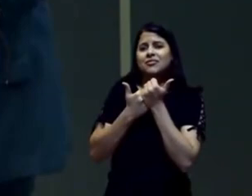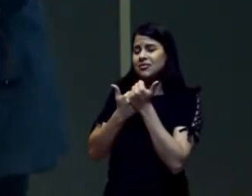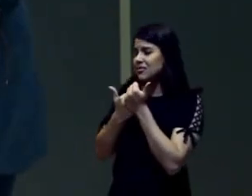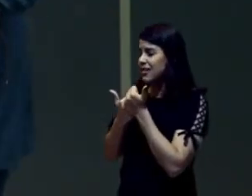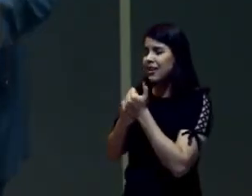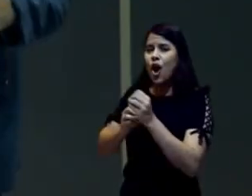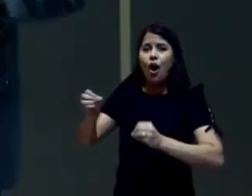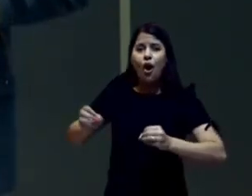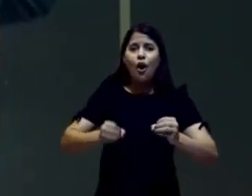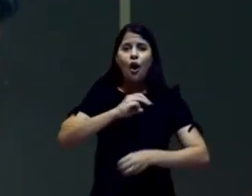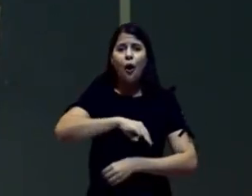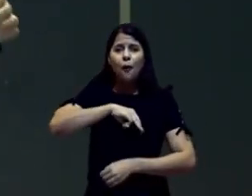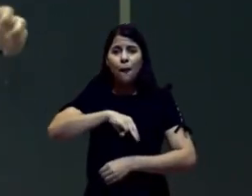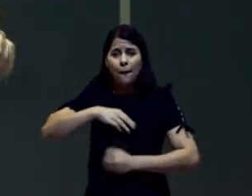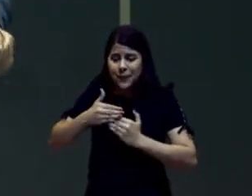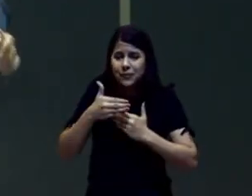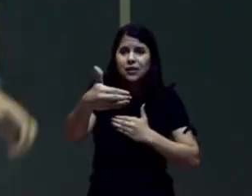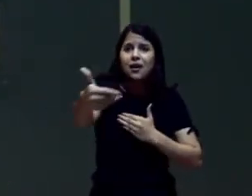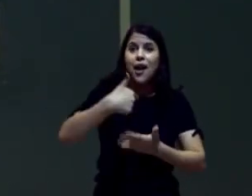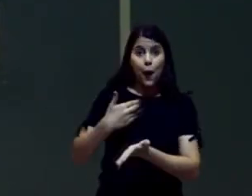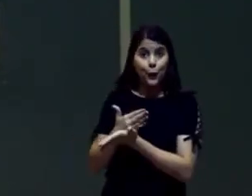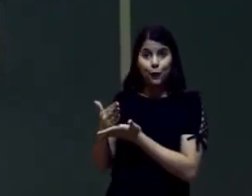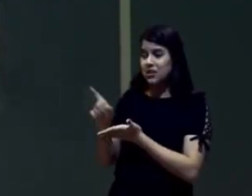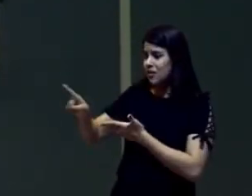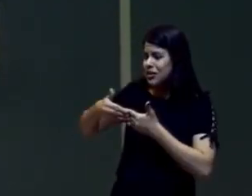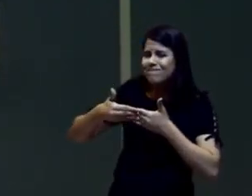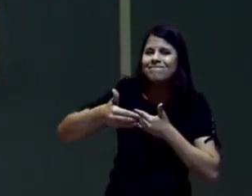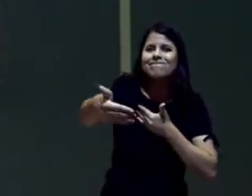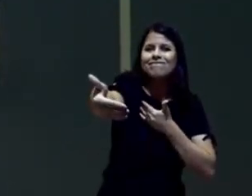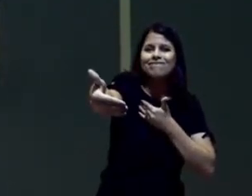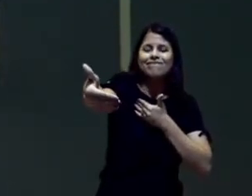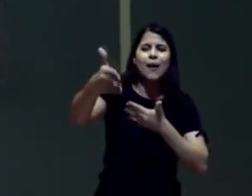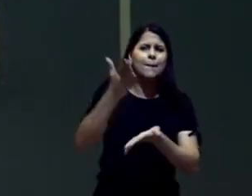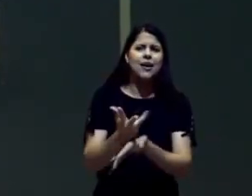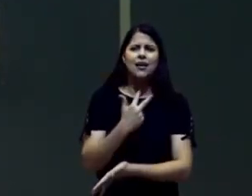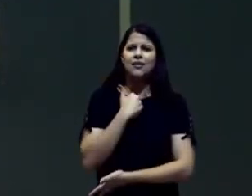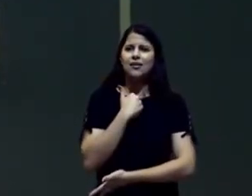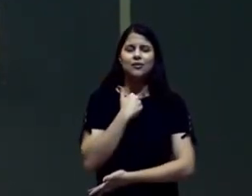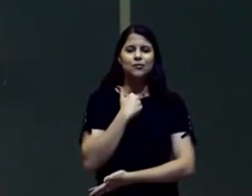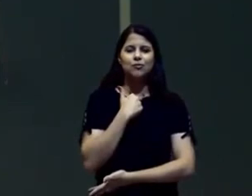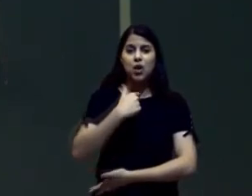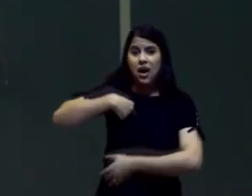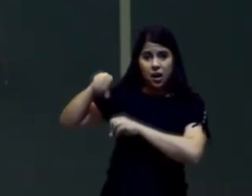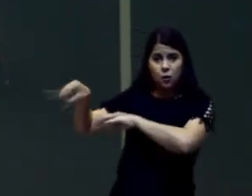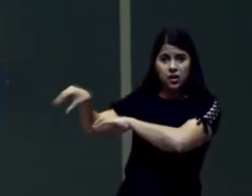Continue a obra que eu comecei, Timóteo. O que você recebeu de mim,